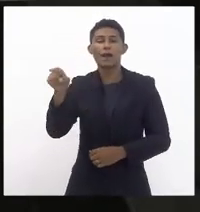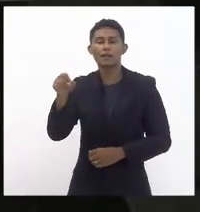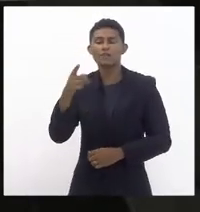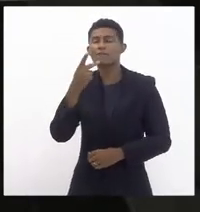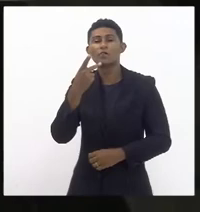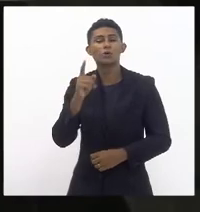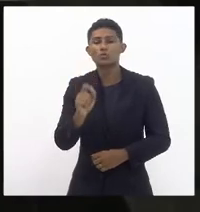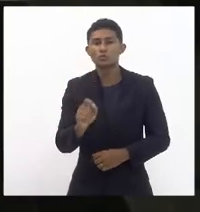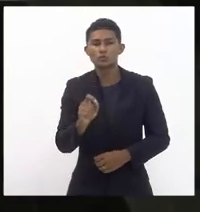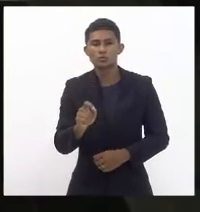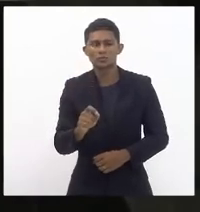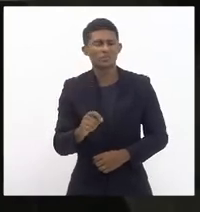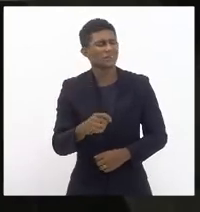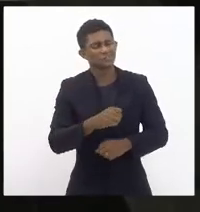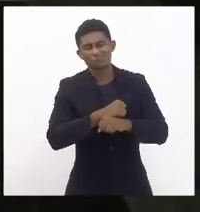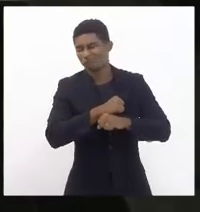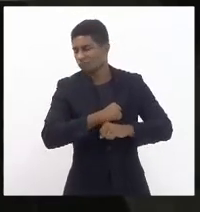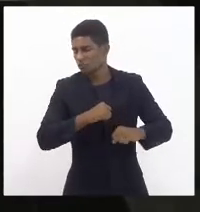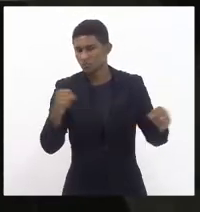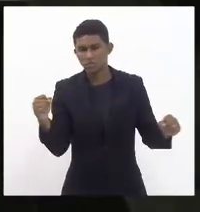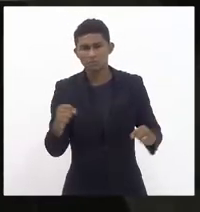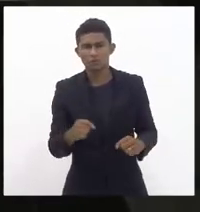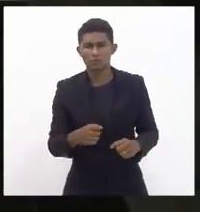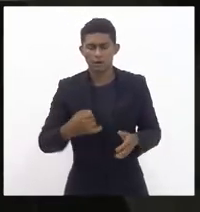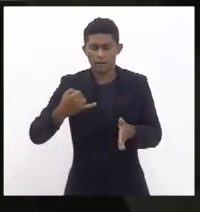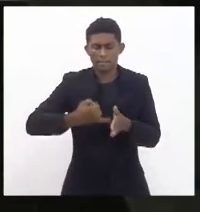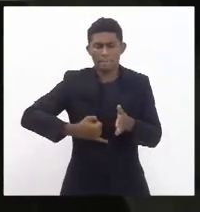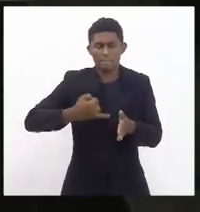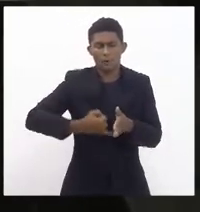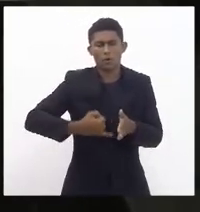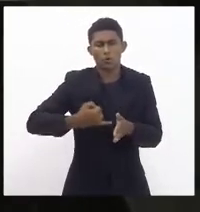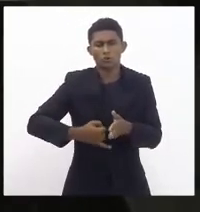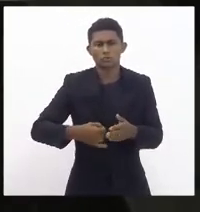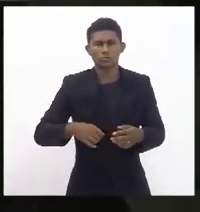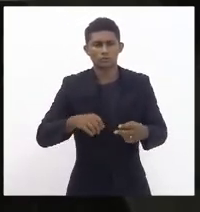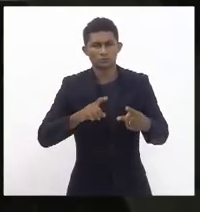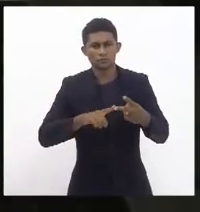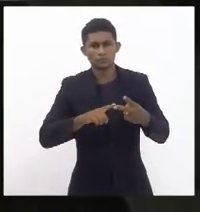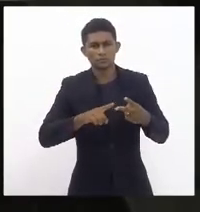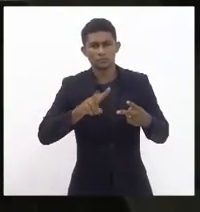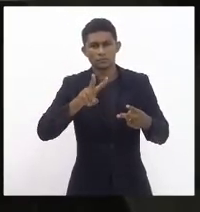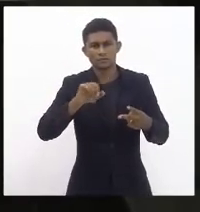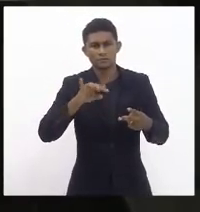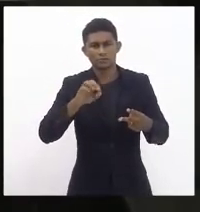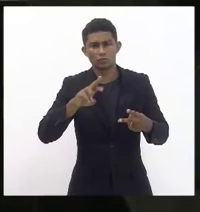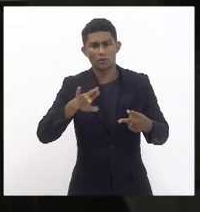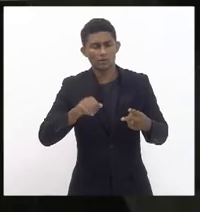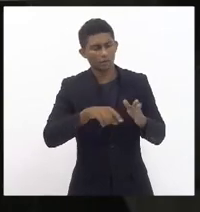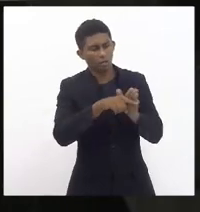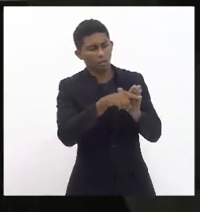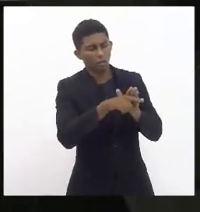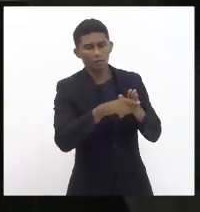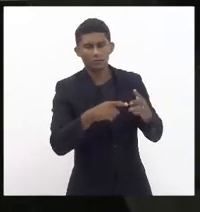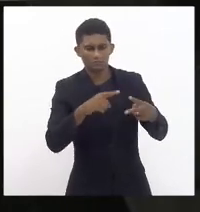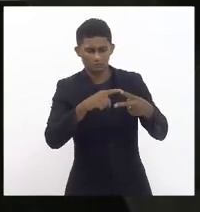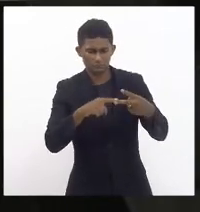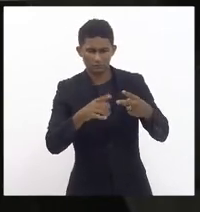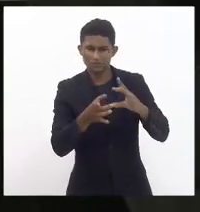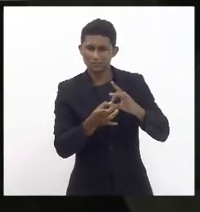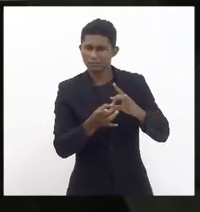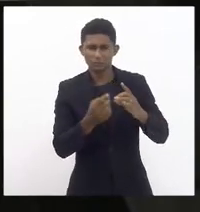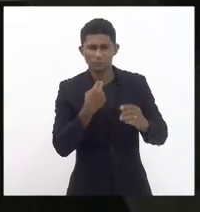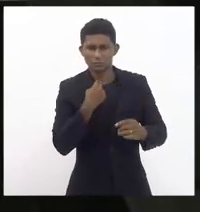você vincular pagamento de imposto ou vistoria e eu dava exemplo uma tragédia